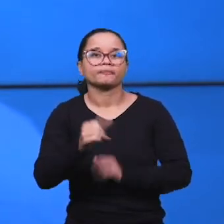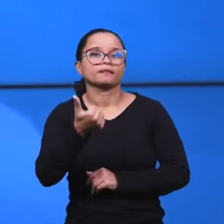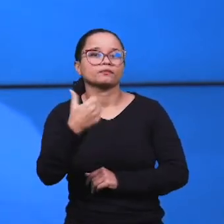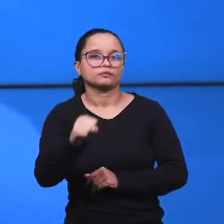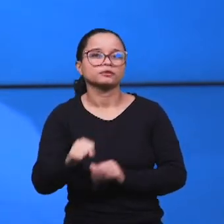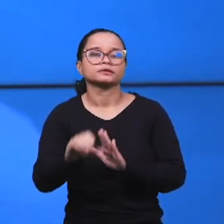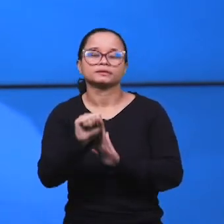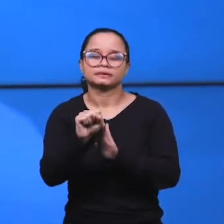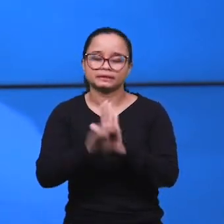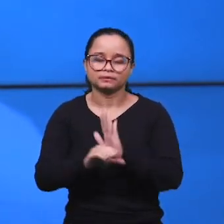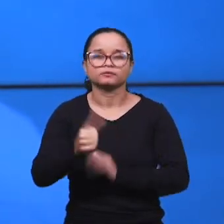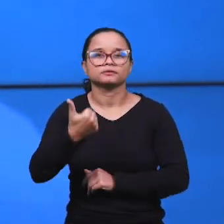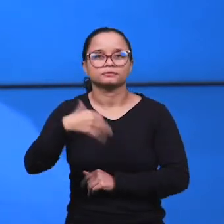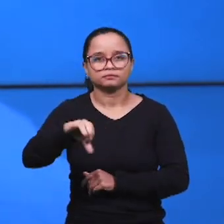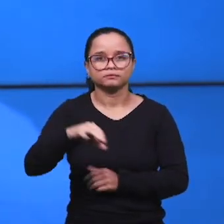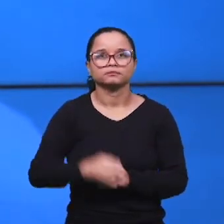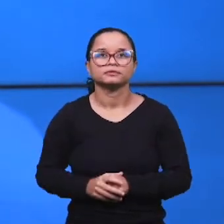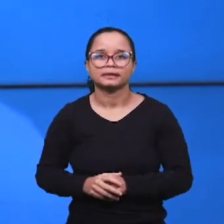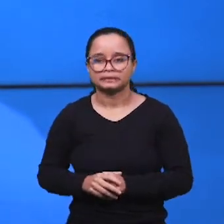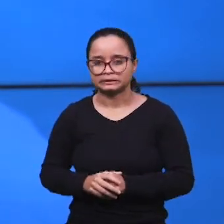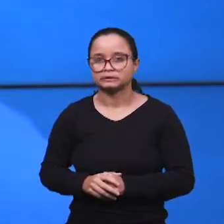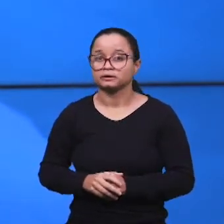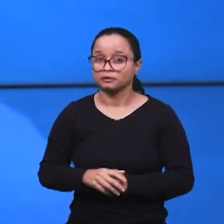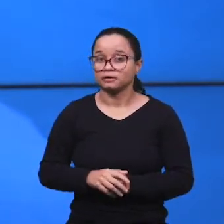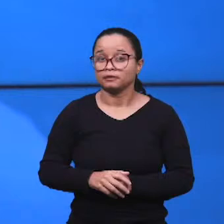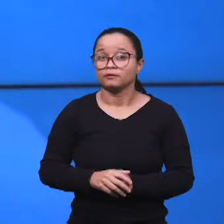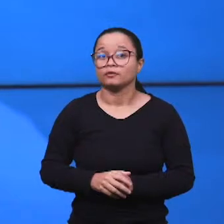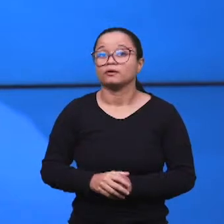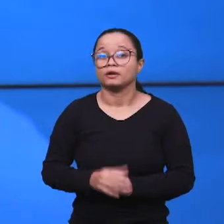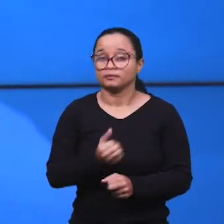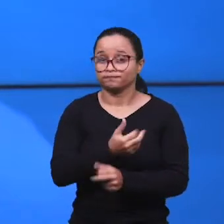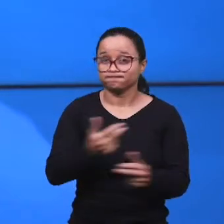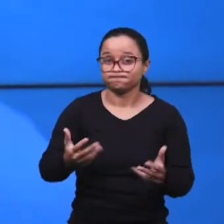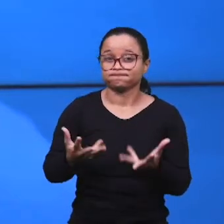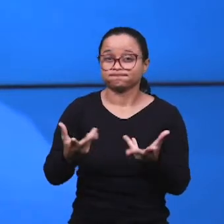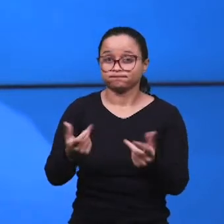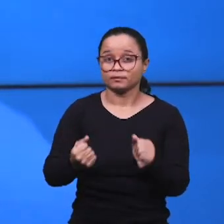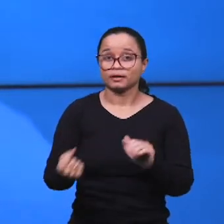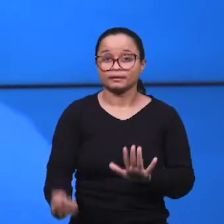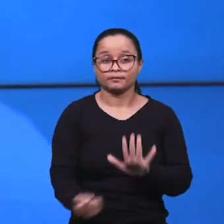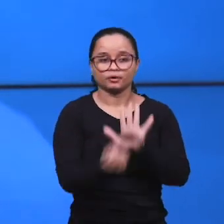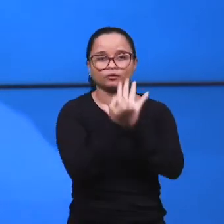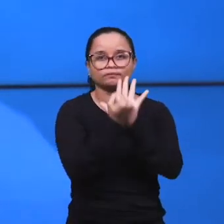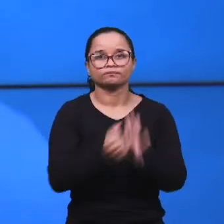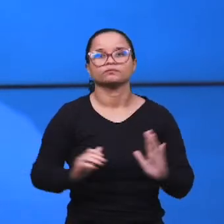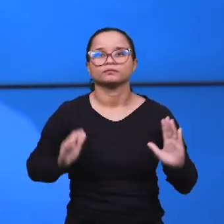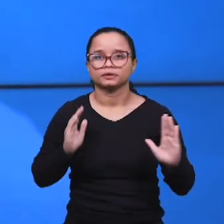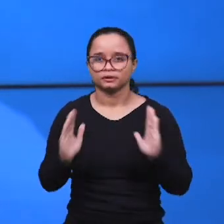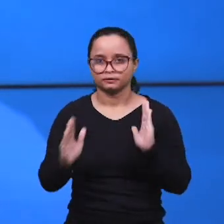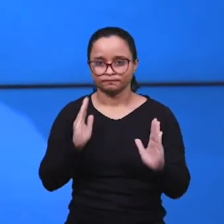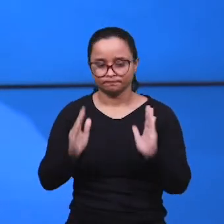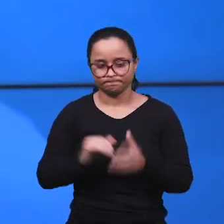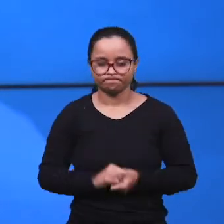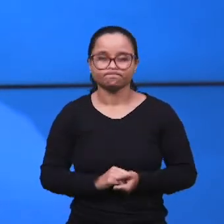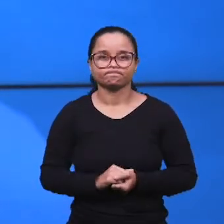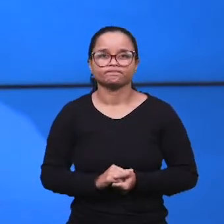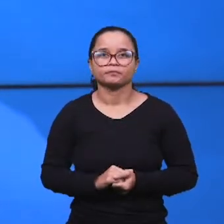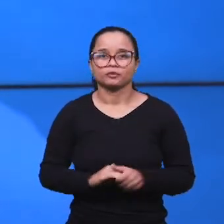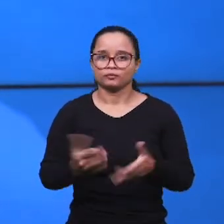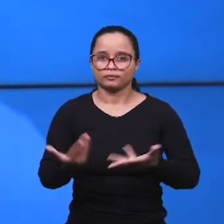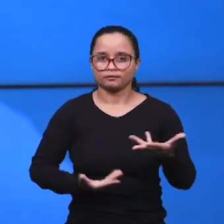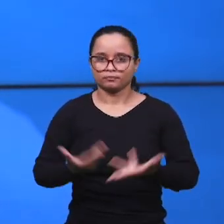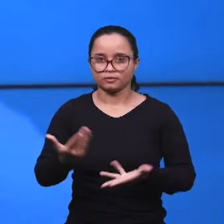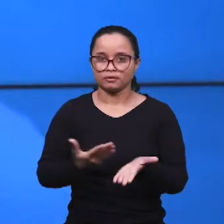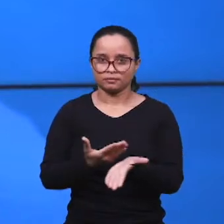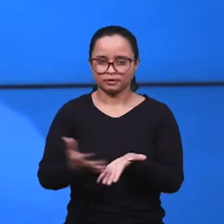XIX, foi realmente algo extraordinário que marcou um momento em que a igreja começa a se aprontar agora para